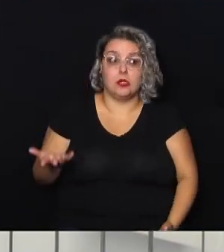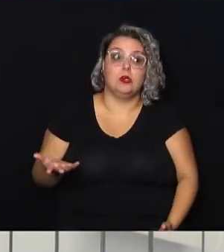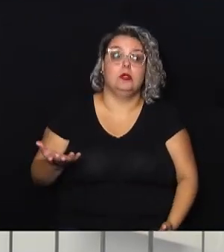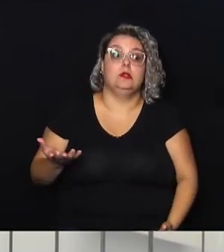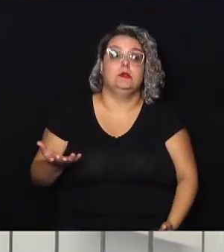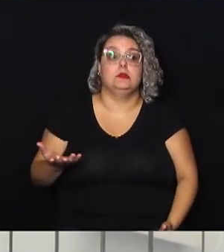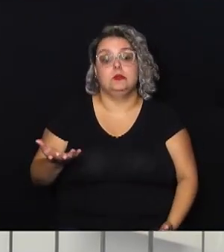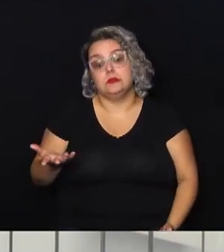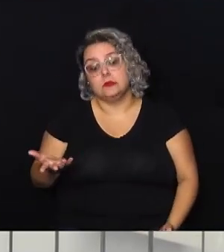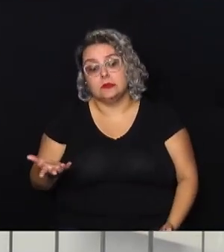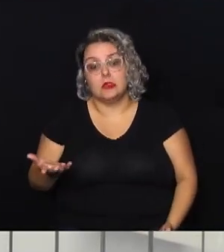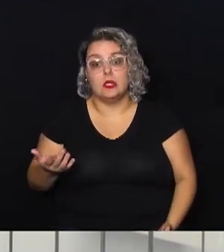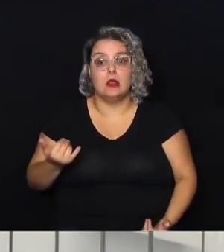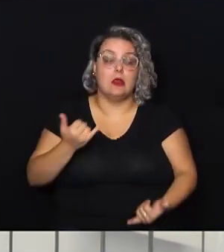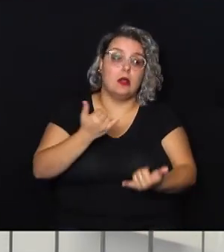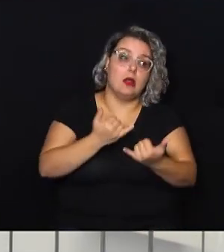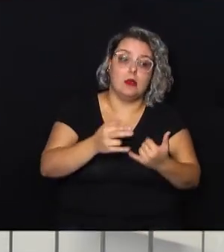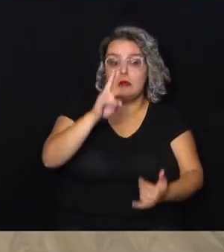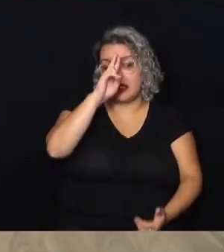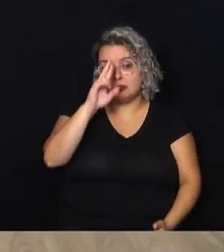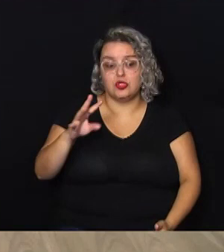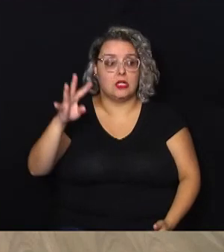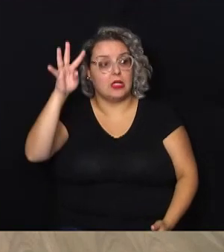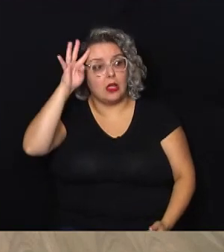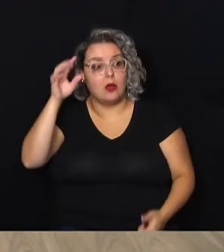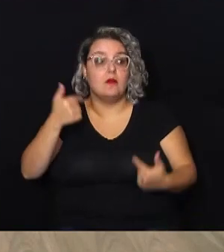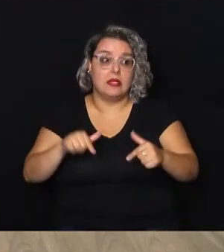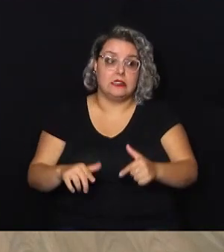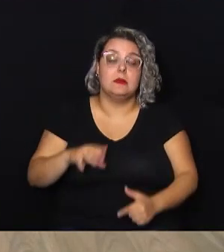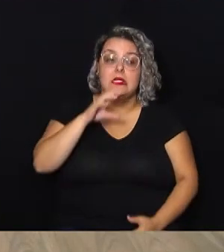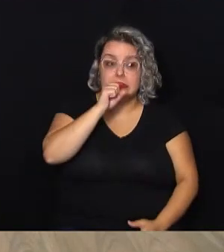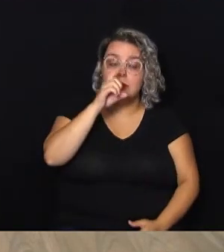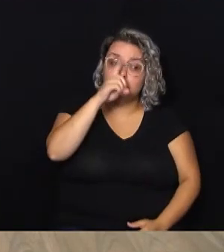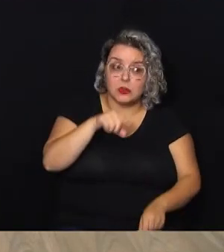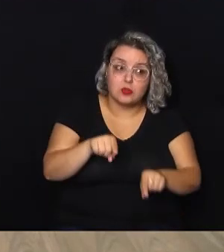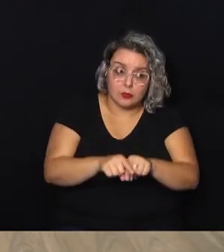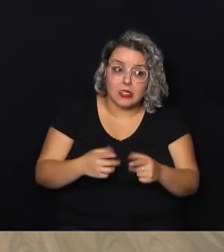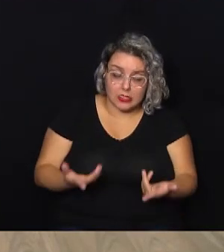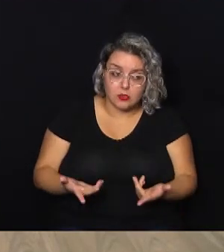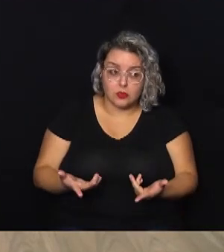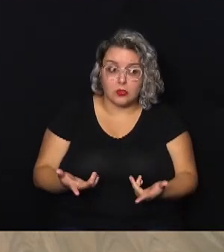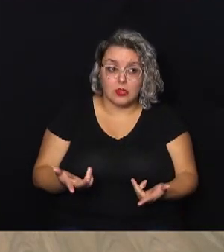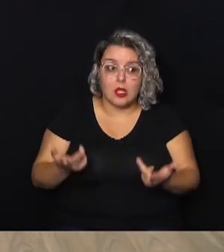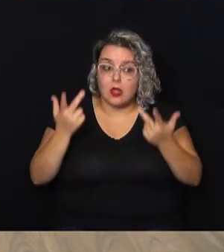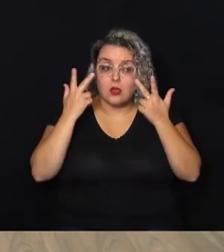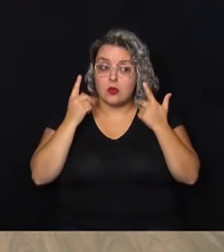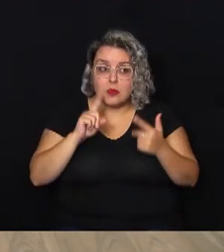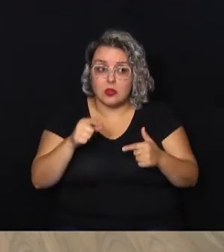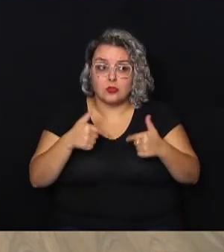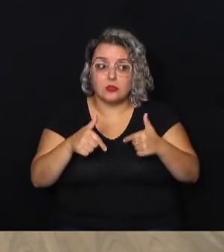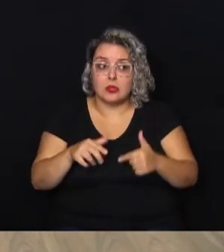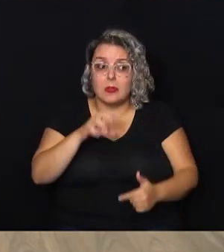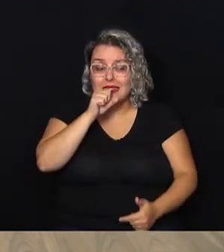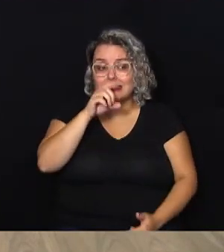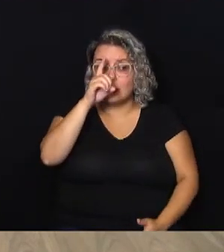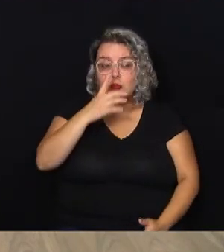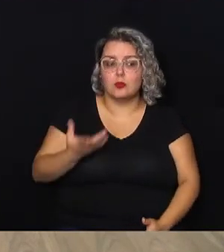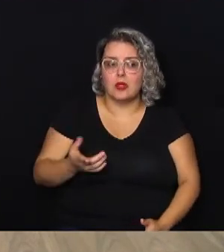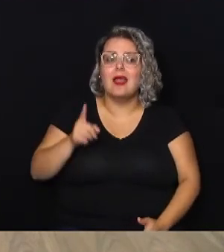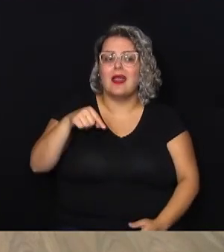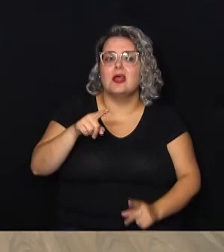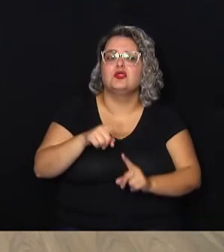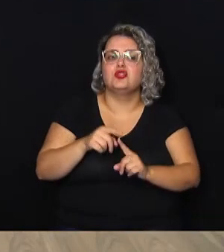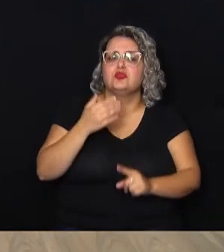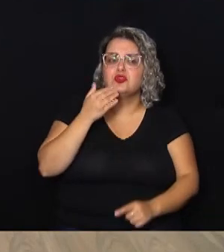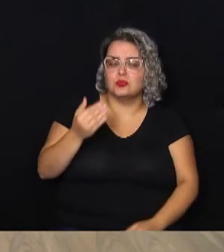entrar meio-dia na quarta-feira, agora vai ter que trabalhar sábado e domingo também. E geralmente ele não trabalha neste fim de semana. Esse é um tipo de pedido